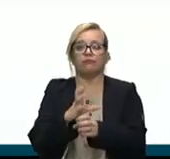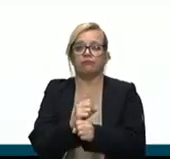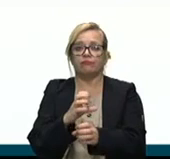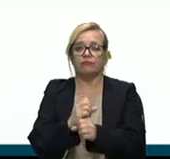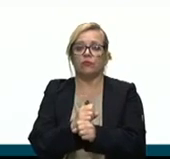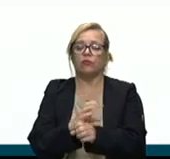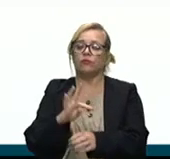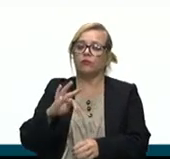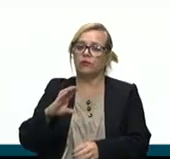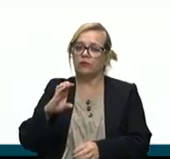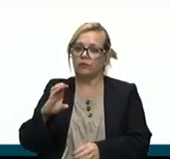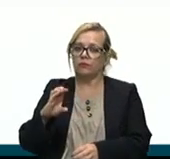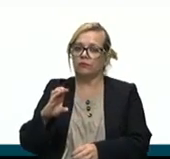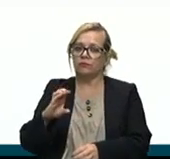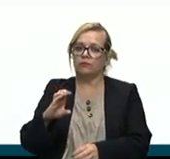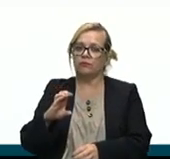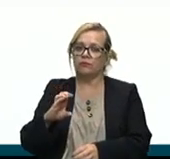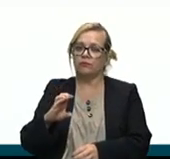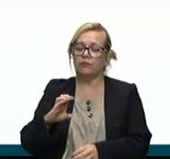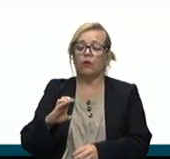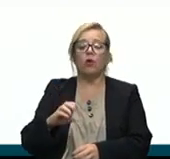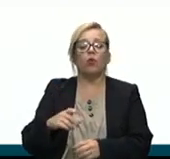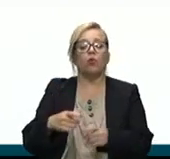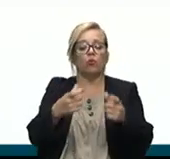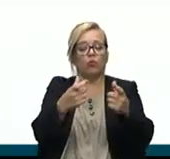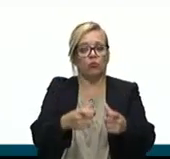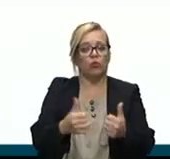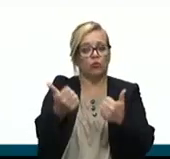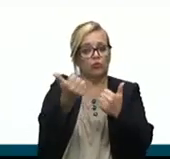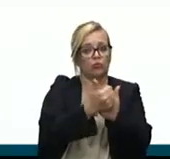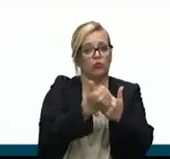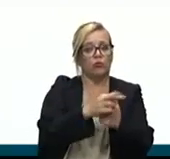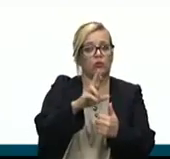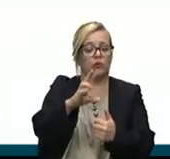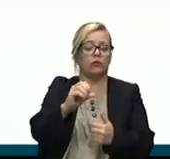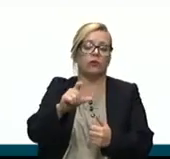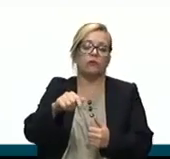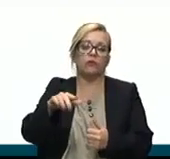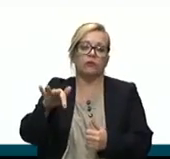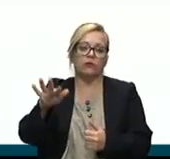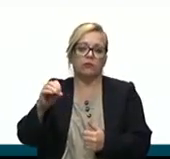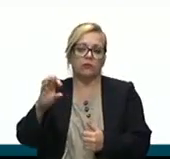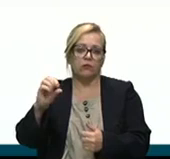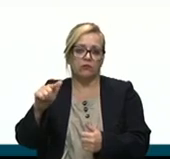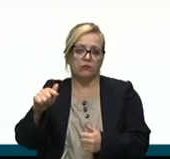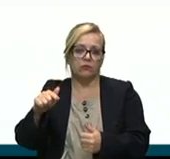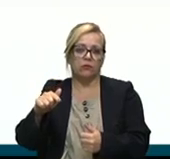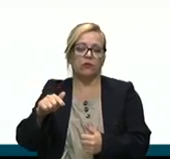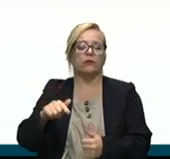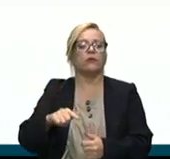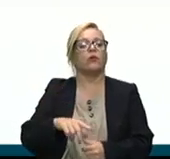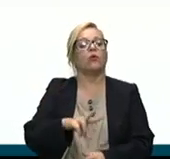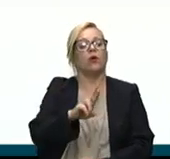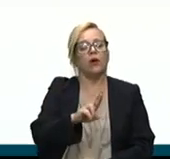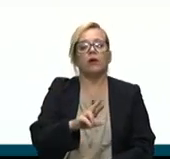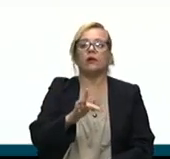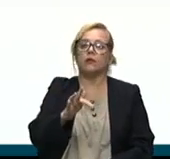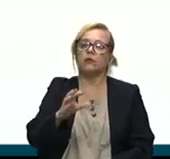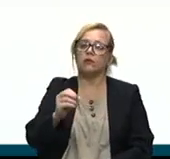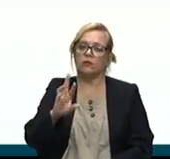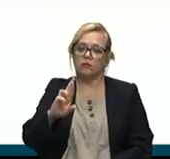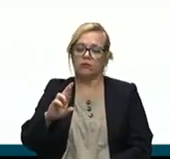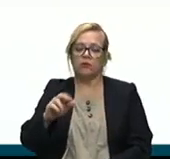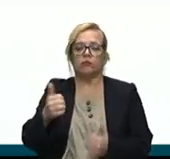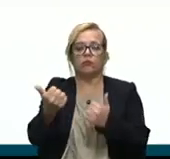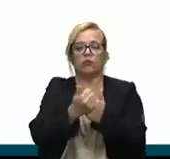calculamos o TC. Veja que no lugar do R, eu substituí por 0,707, então onde tem R eu coloco esse valor. E